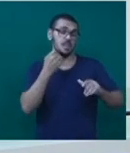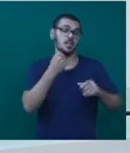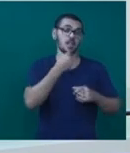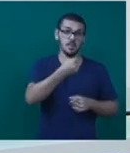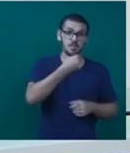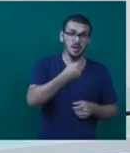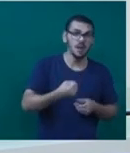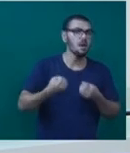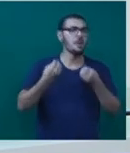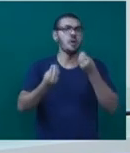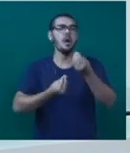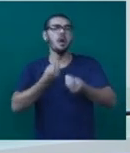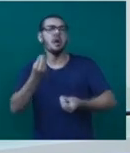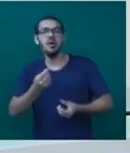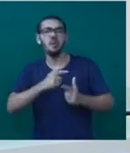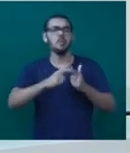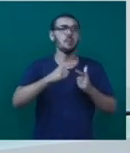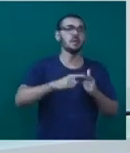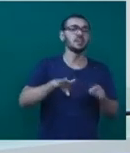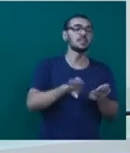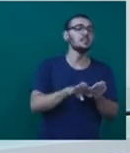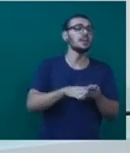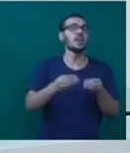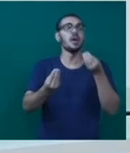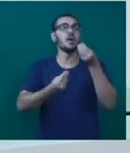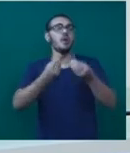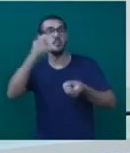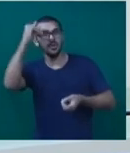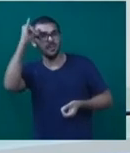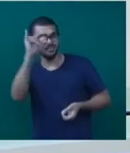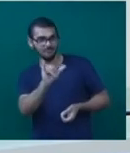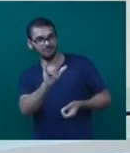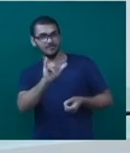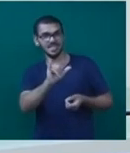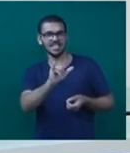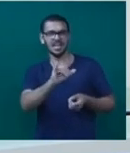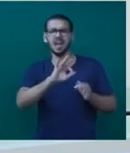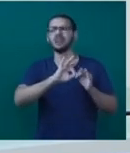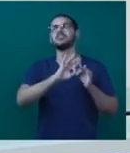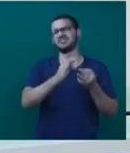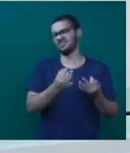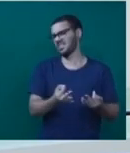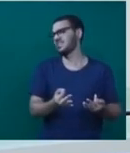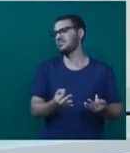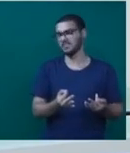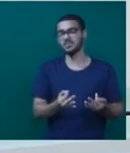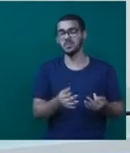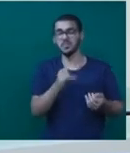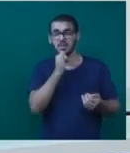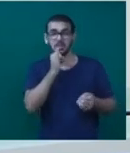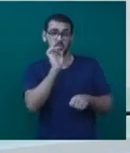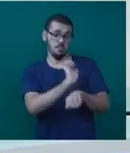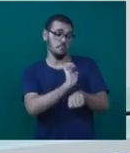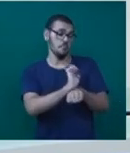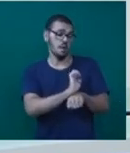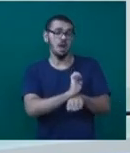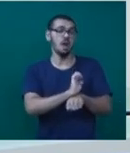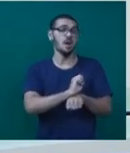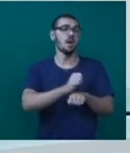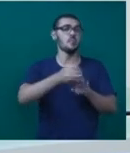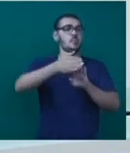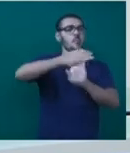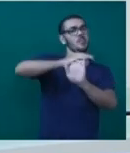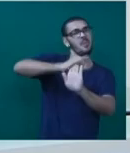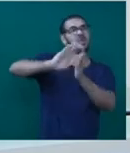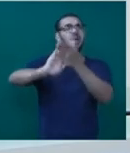mais o que são esses problemas e como preveni-los. E olha que é mais simples do que você imagina. Uma pausa, por exemplo, para alongar o corpo